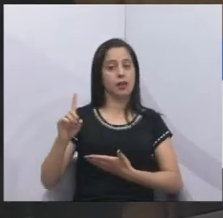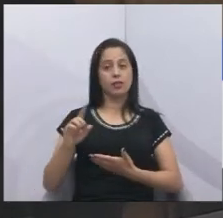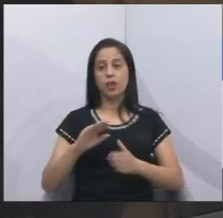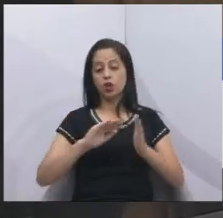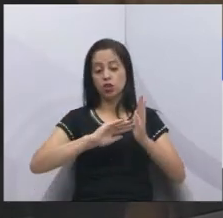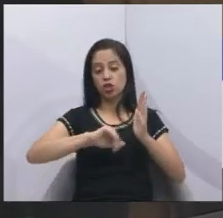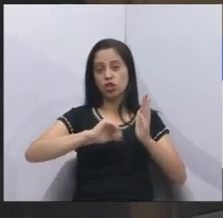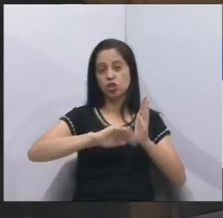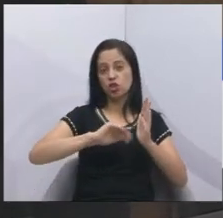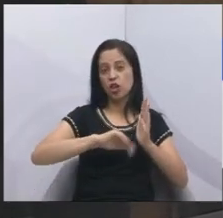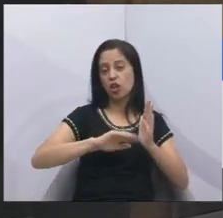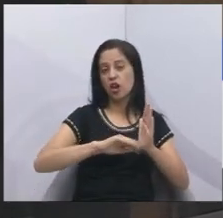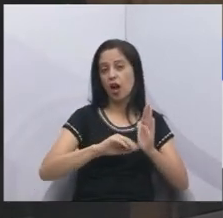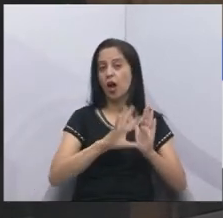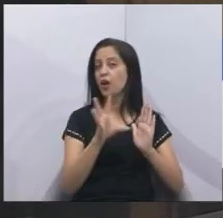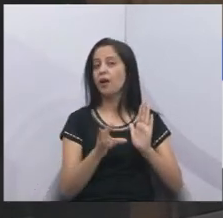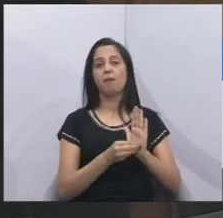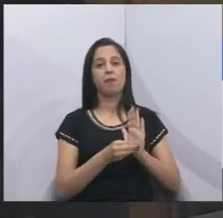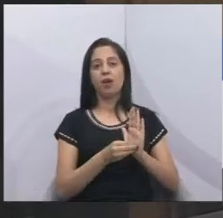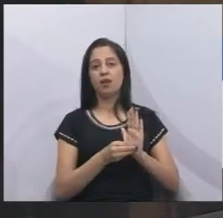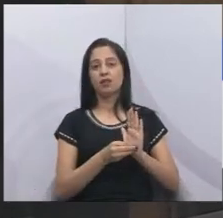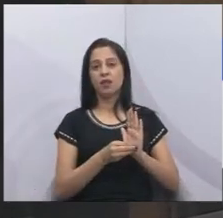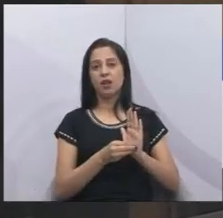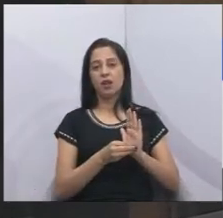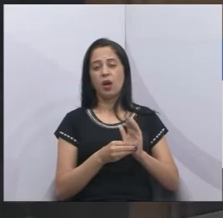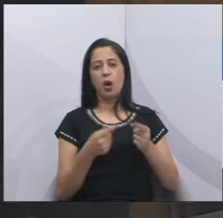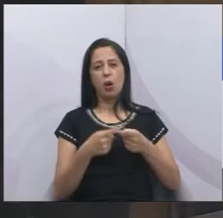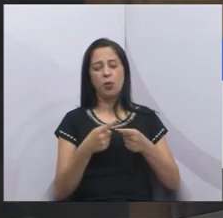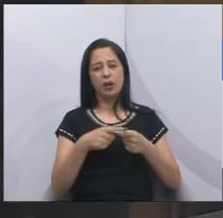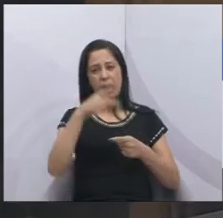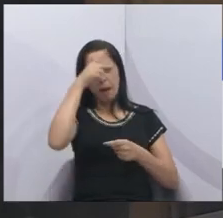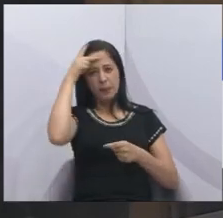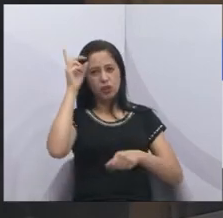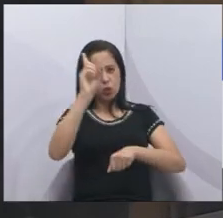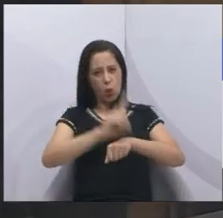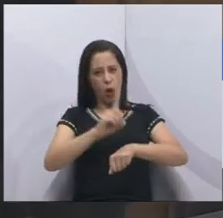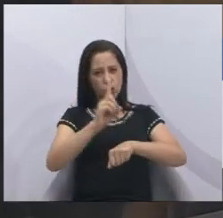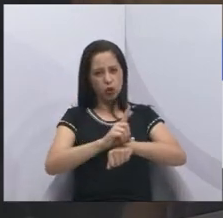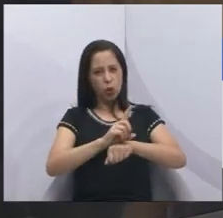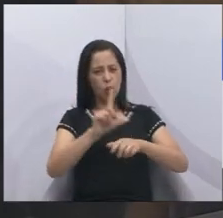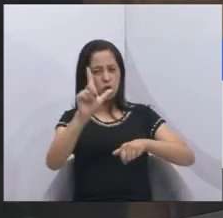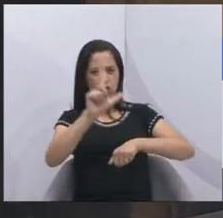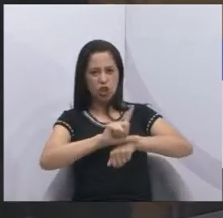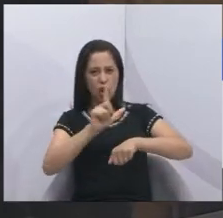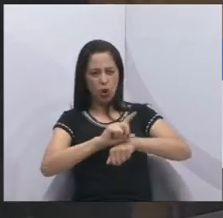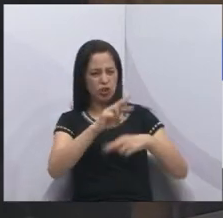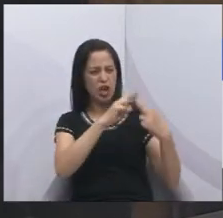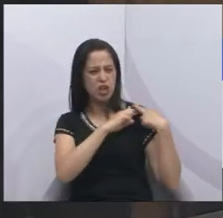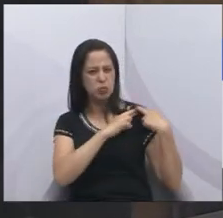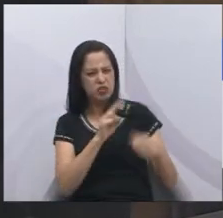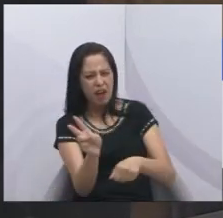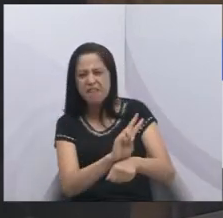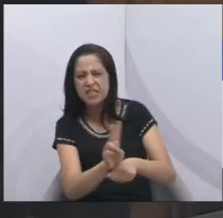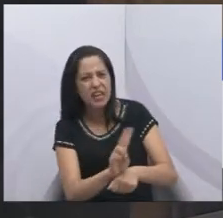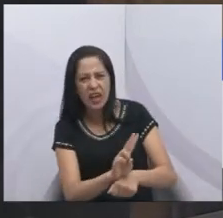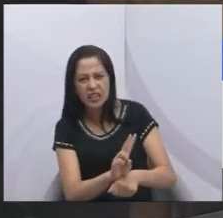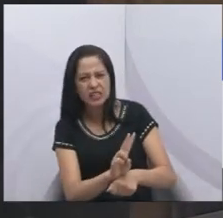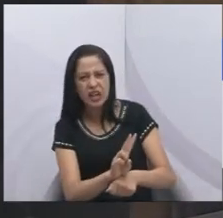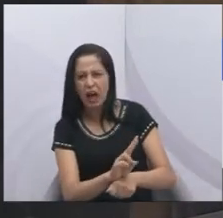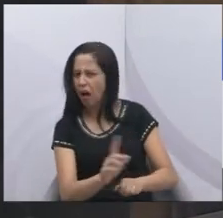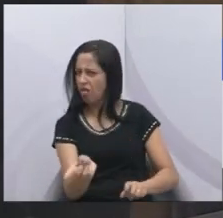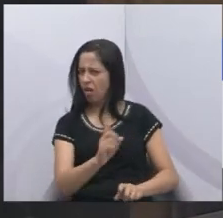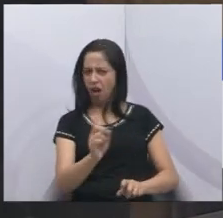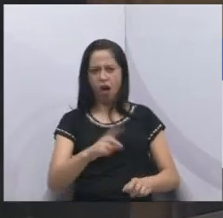ter que fiscalizar as ruas públicas. Estão imputando aqui como se todo o problema